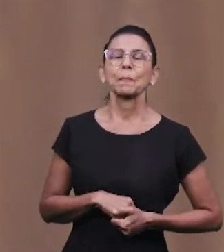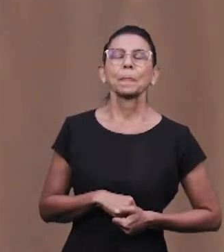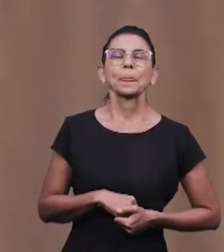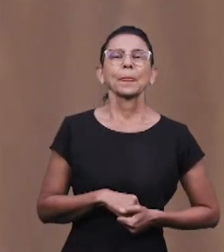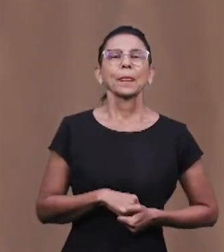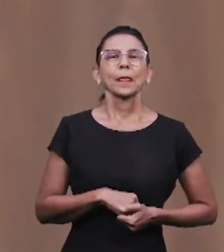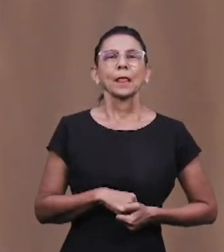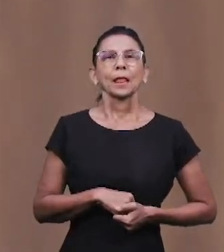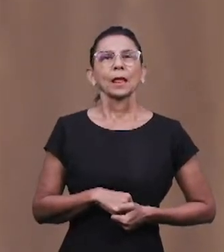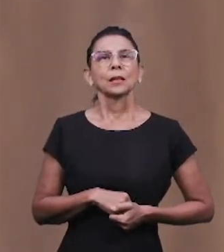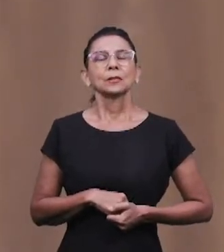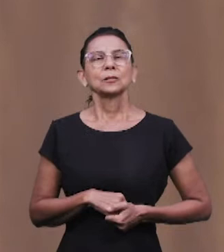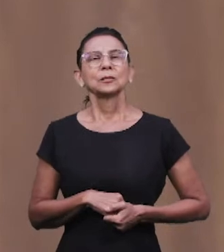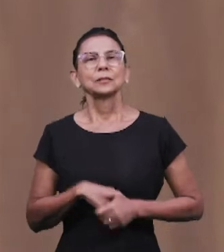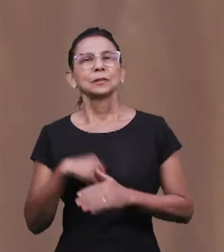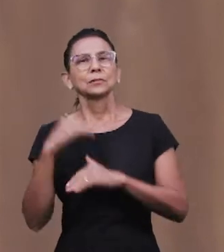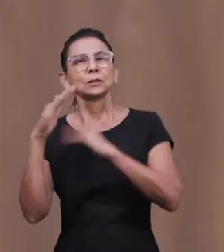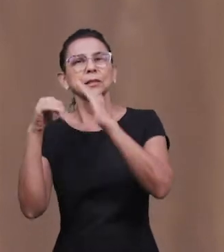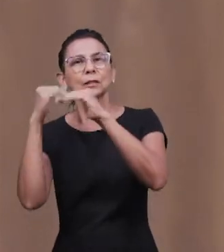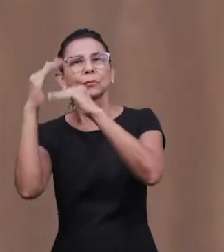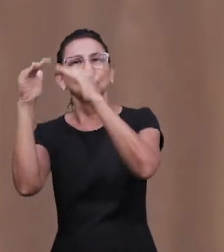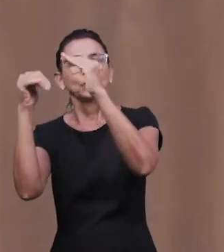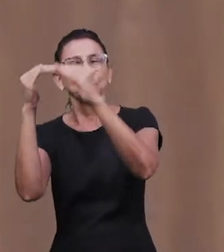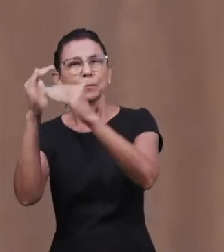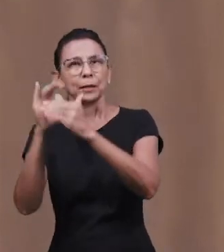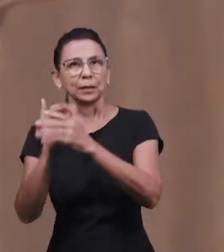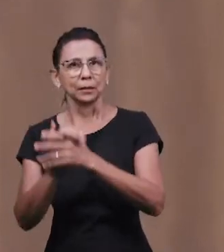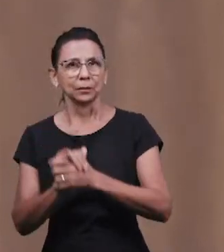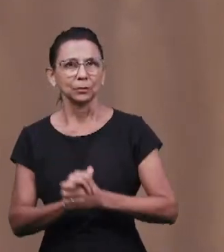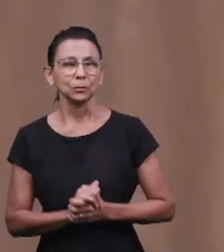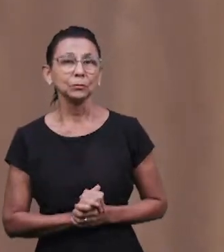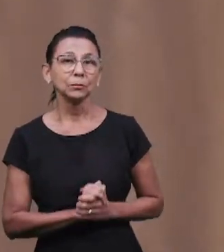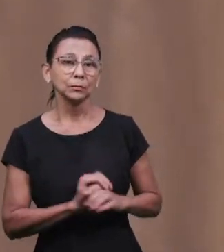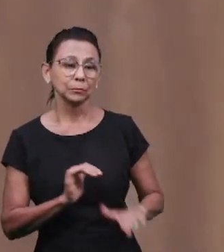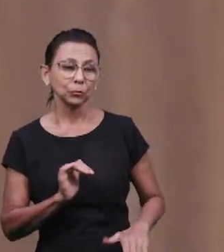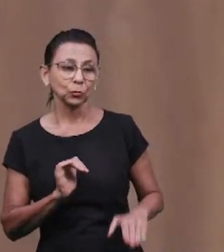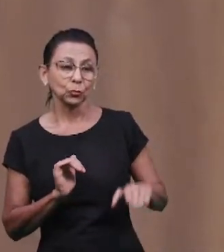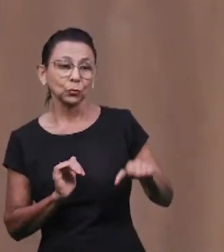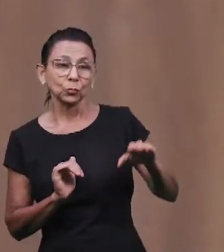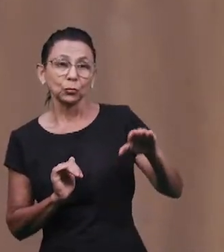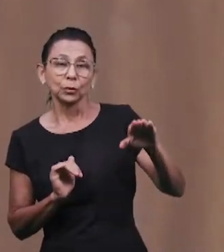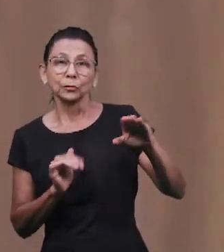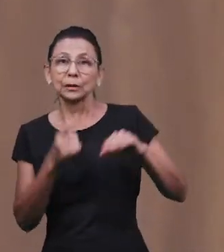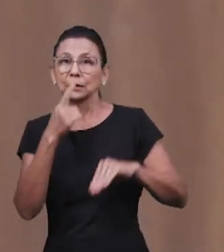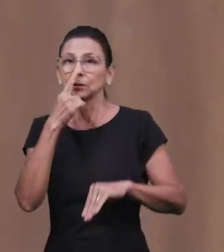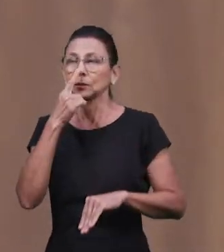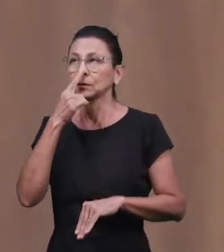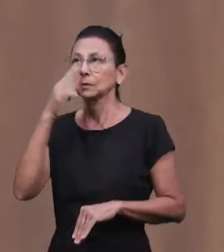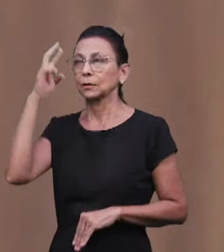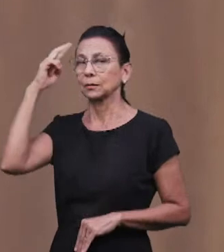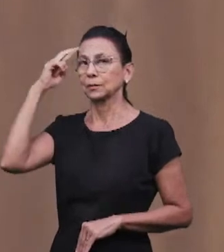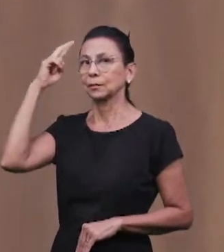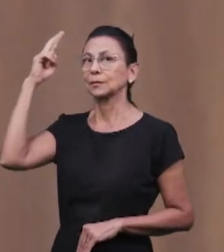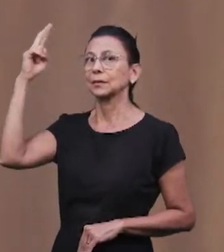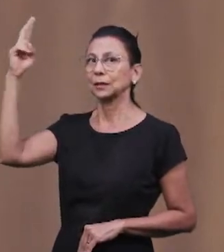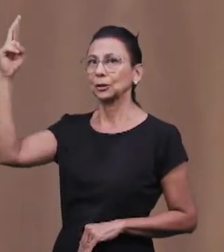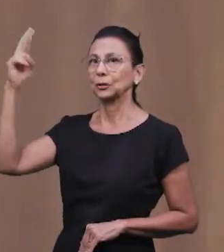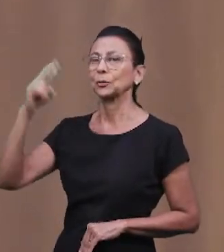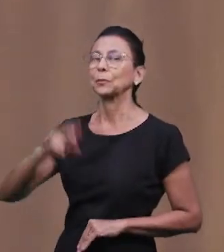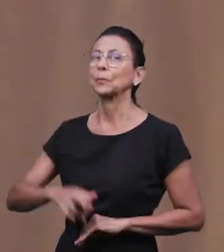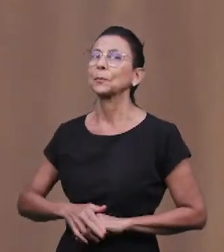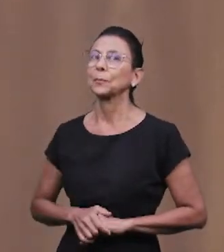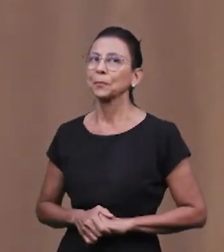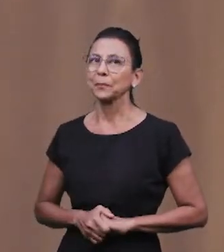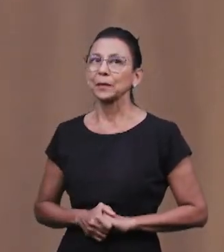no desenvolvimento, eles vão criando também o laço com o Senhor. E vai olhando